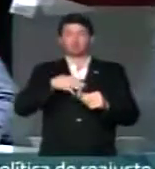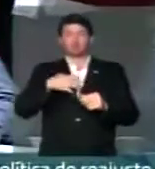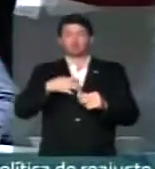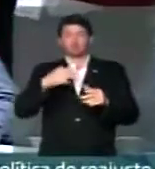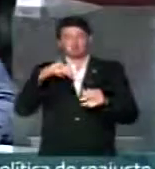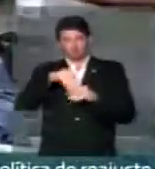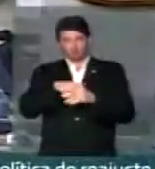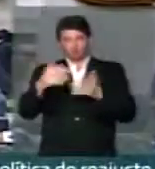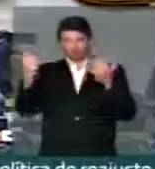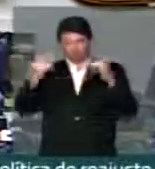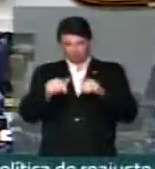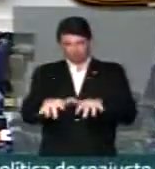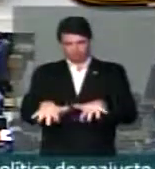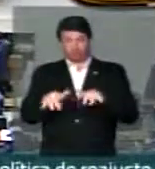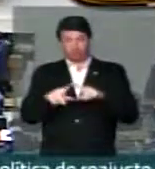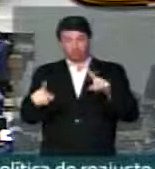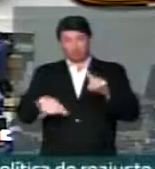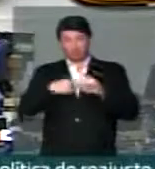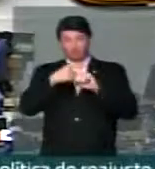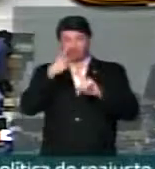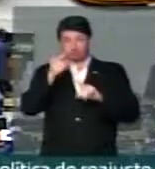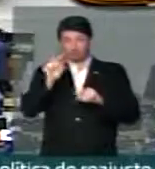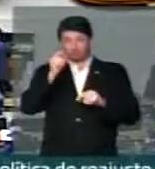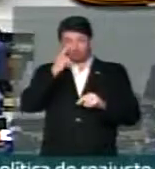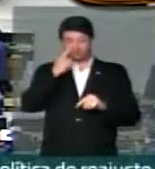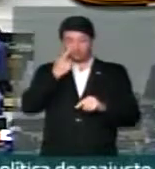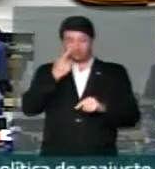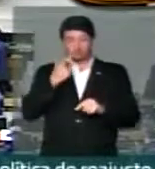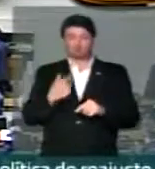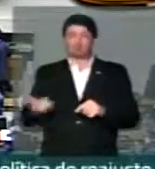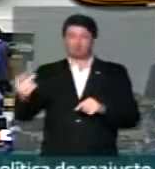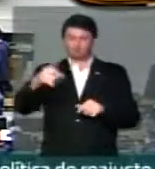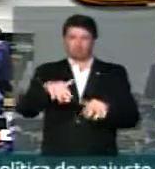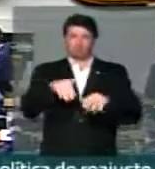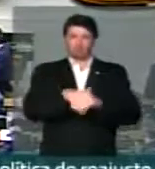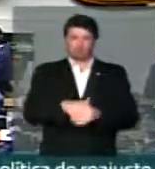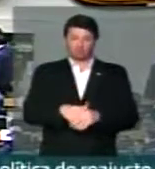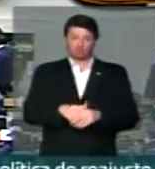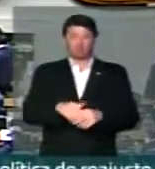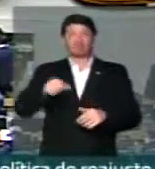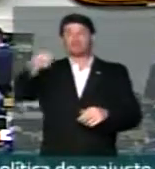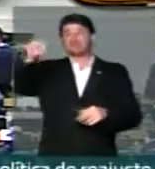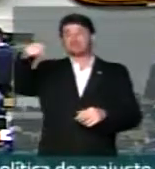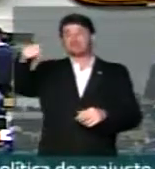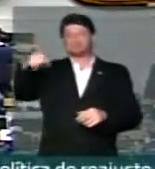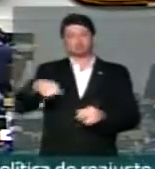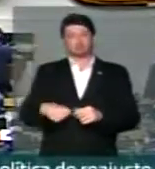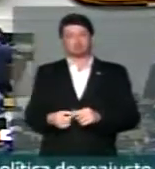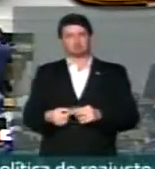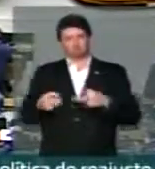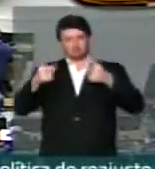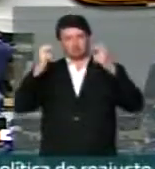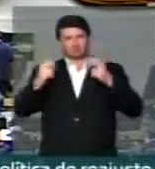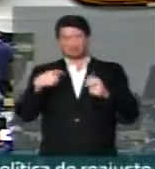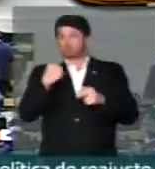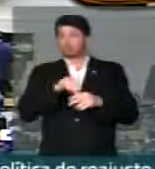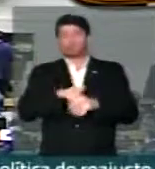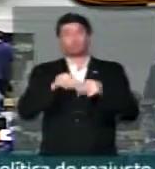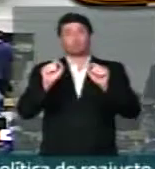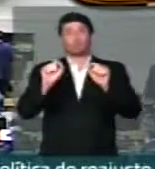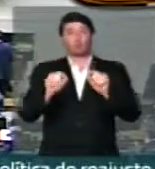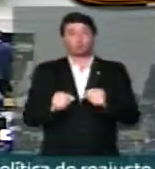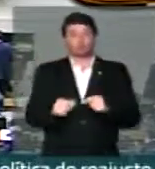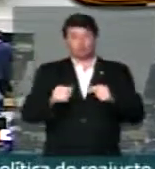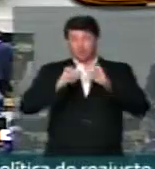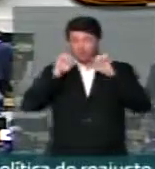mas eu quero acrescentar, senhor presidente, que venham ao plenário votar, sim. Veja o que, que nós estamos votando.